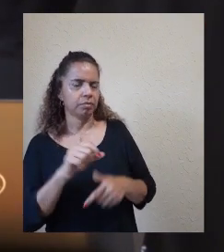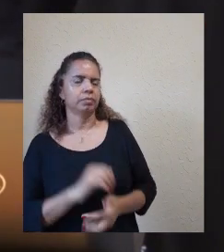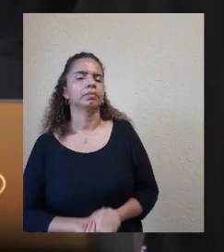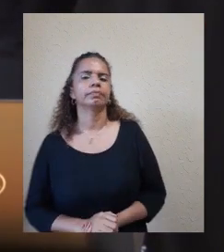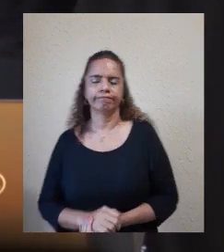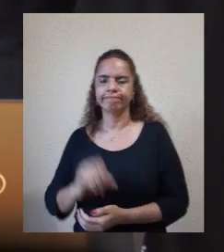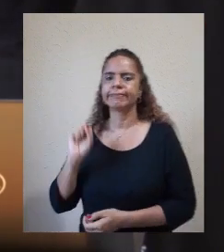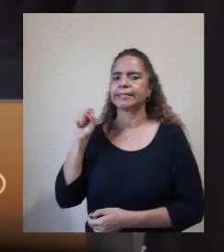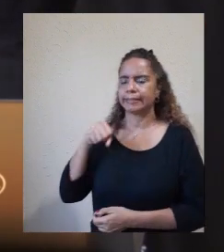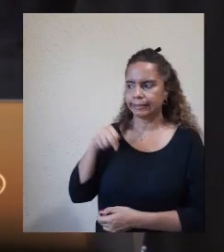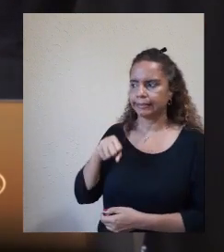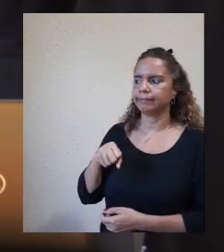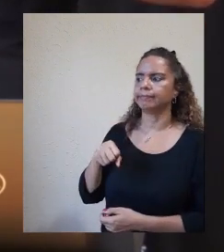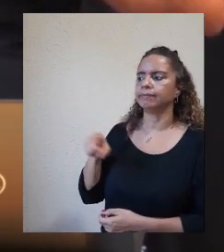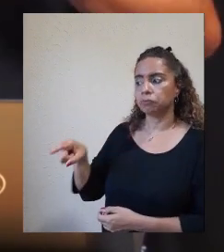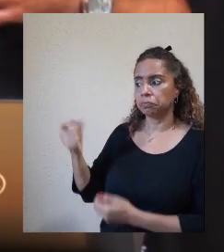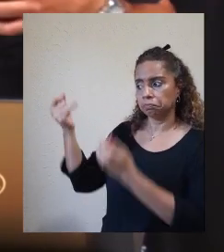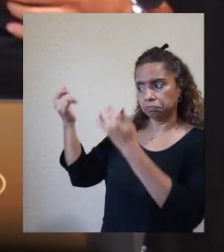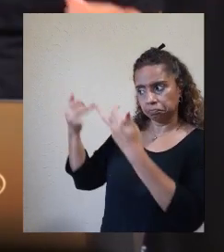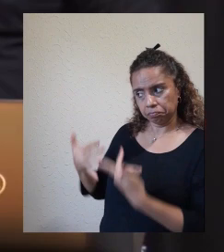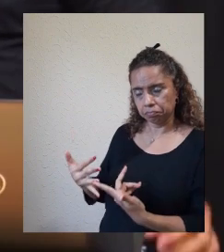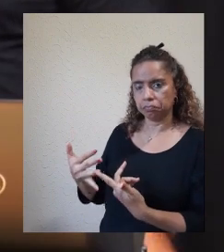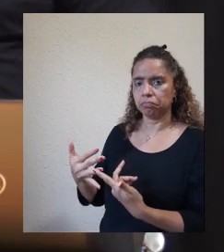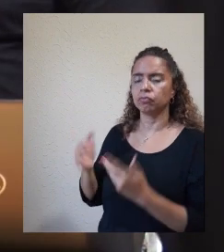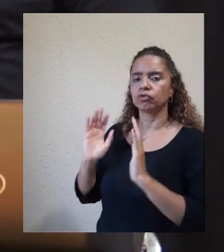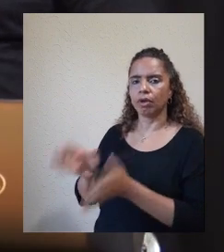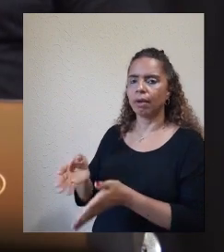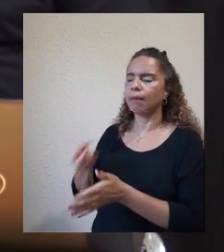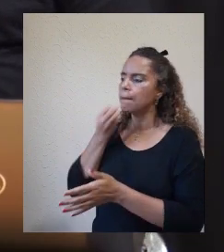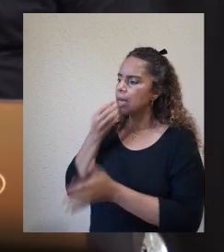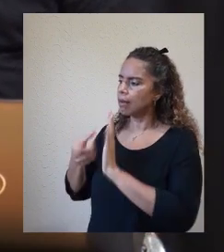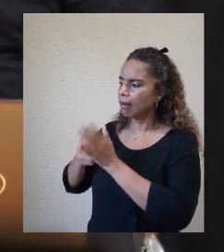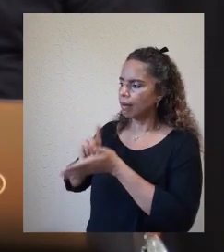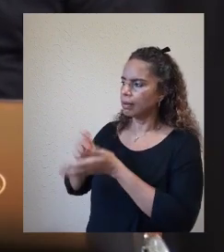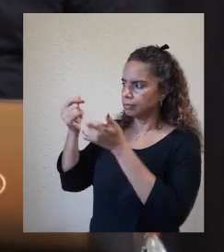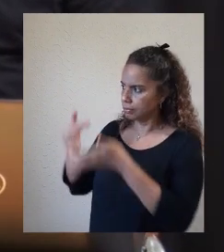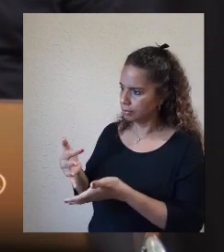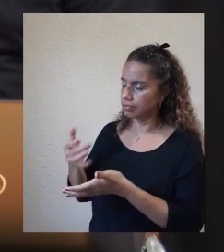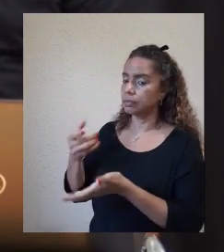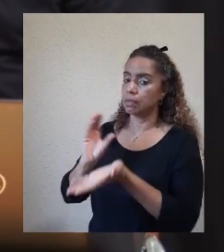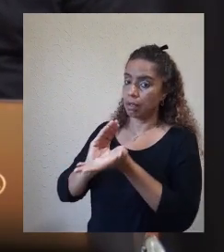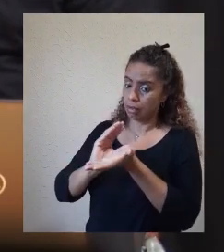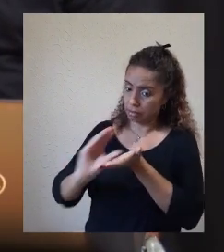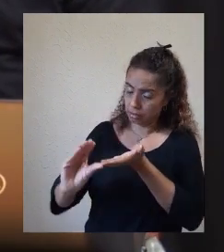pontuou muito bem agora há pouco, né, que a escassez de redução dos recursos disponíveis,